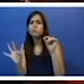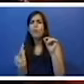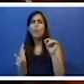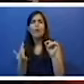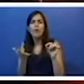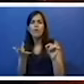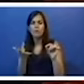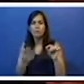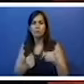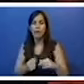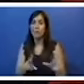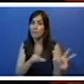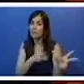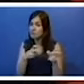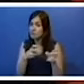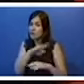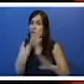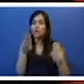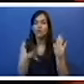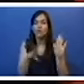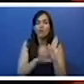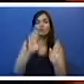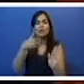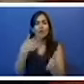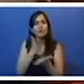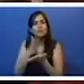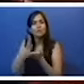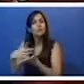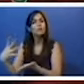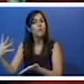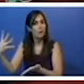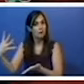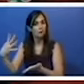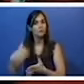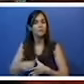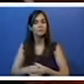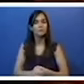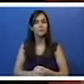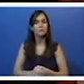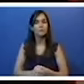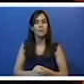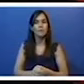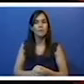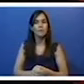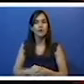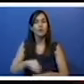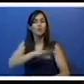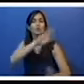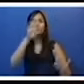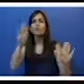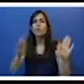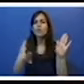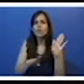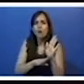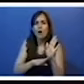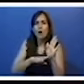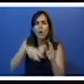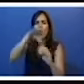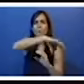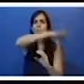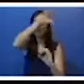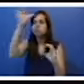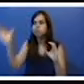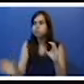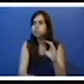percebam que todos foram dividido em quatro partes Oi e o contorno total do planeta